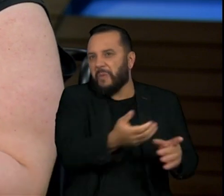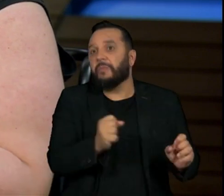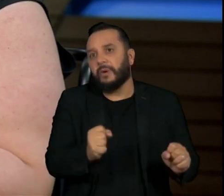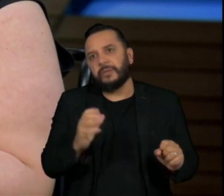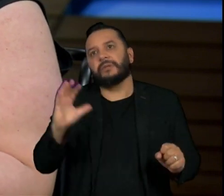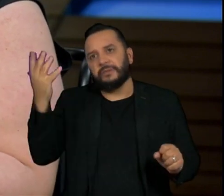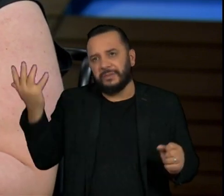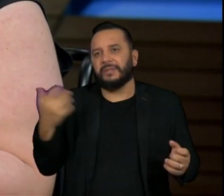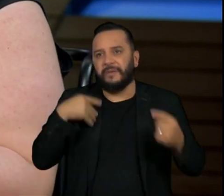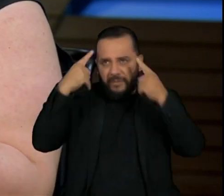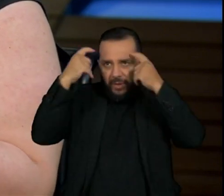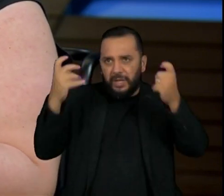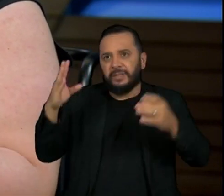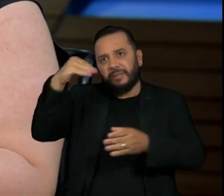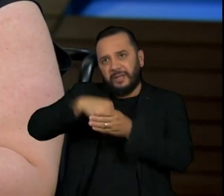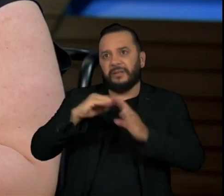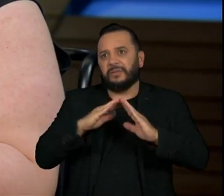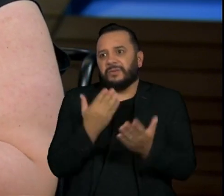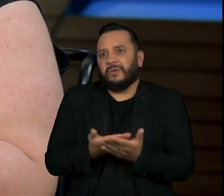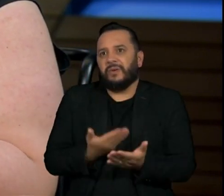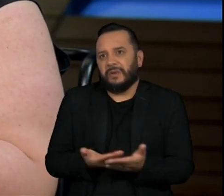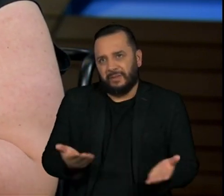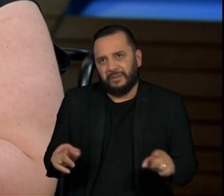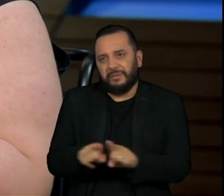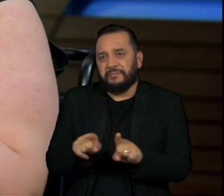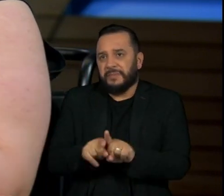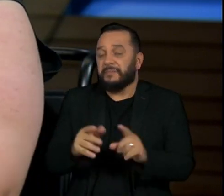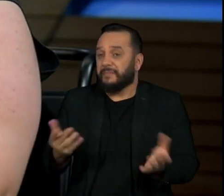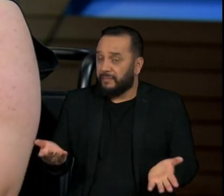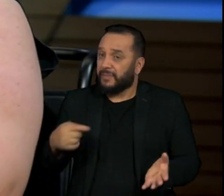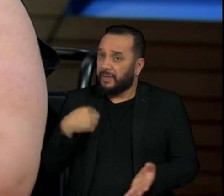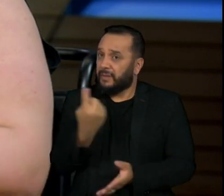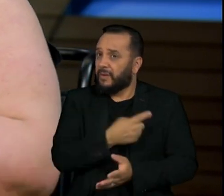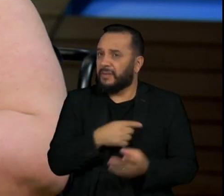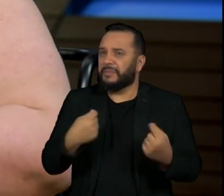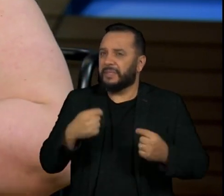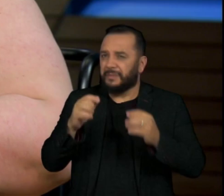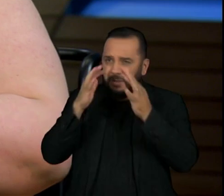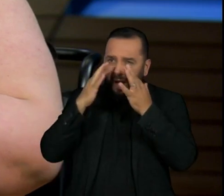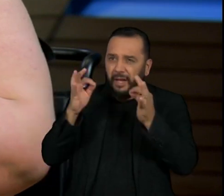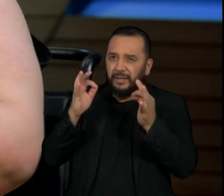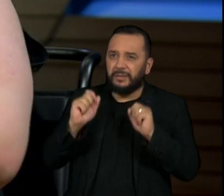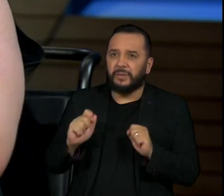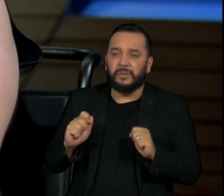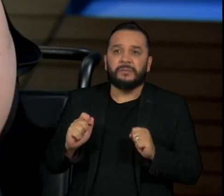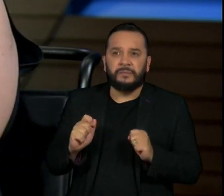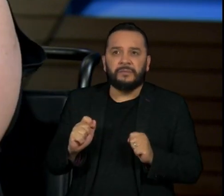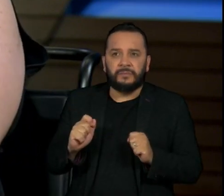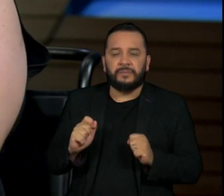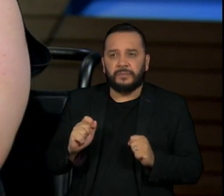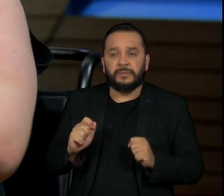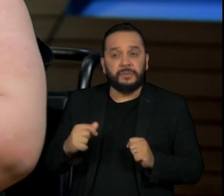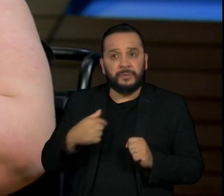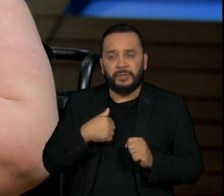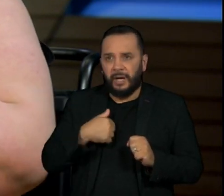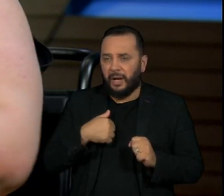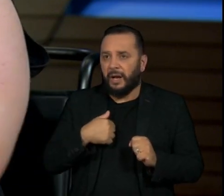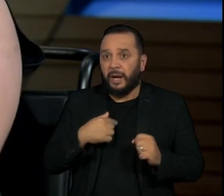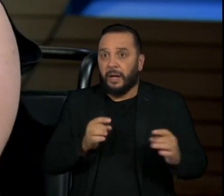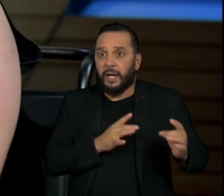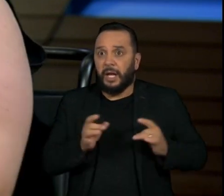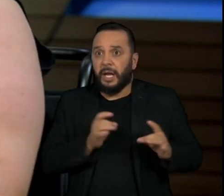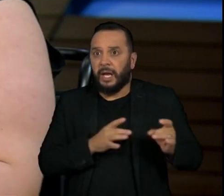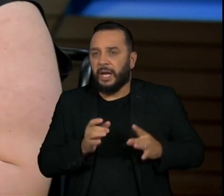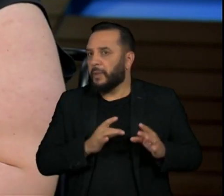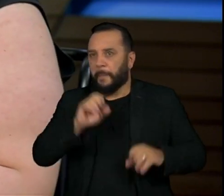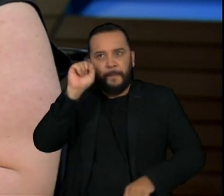sabe? A gente precisa olhar para isso e pensar, olha, nós temos que frear esse pânico, nós não podemos